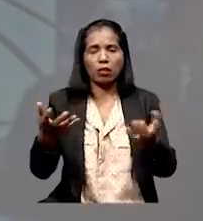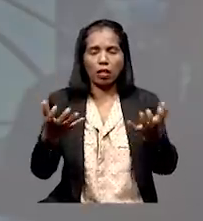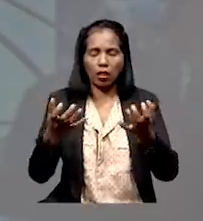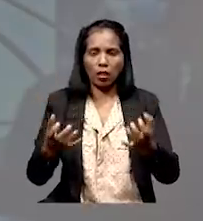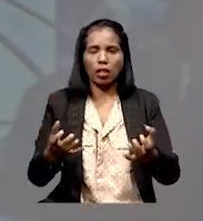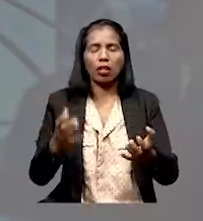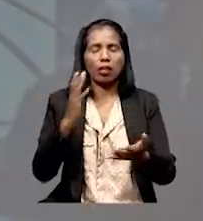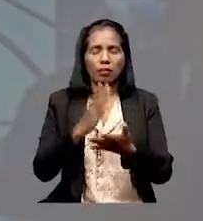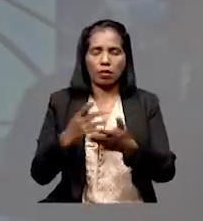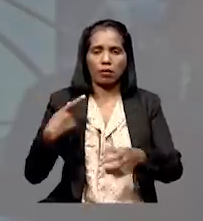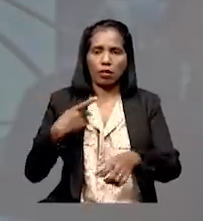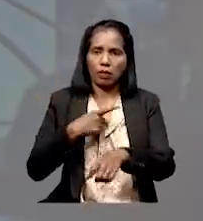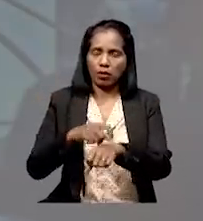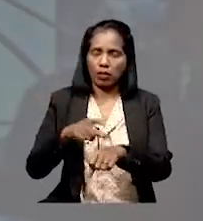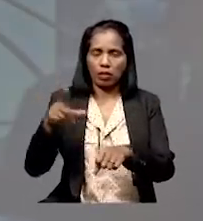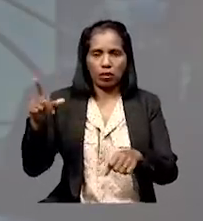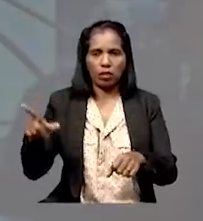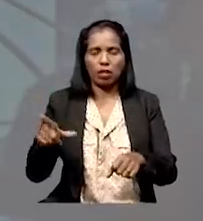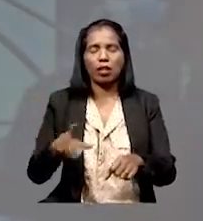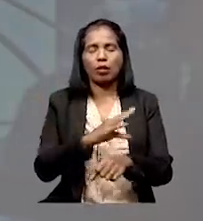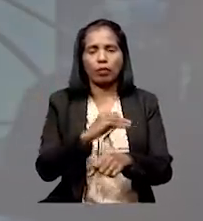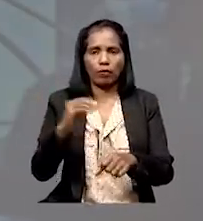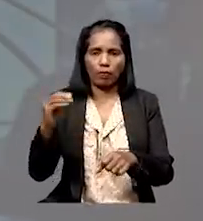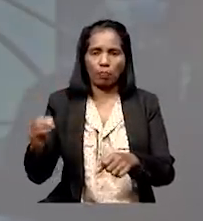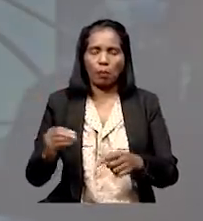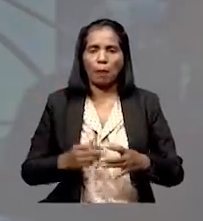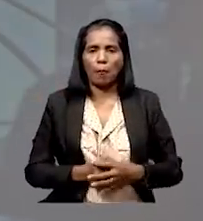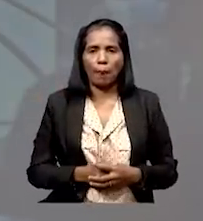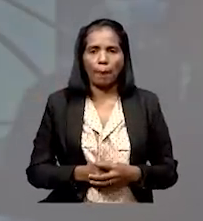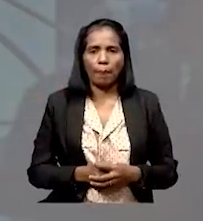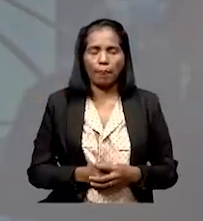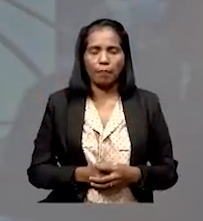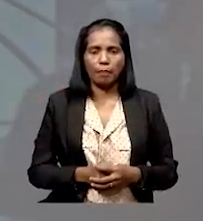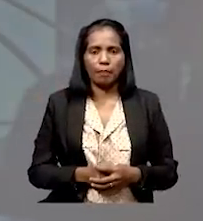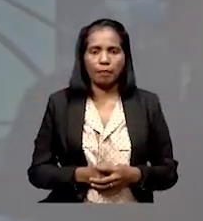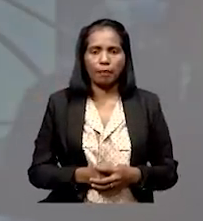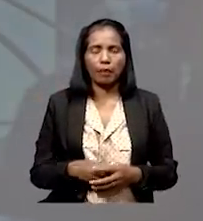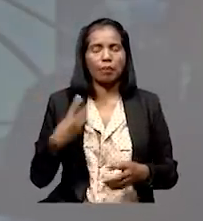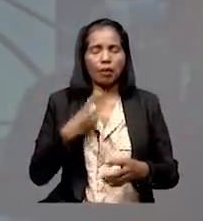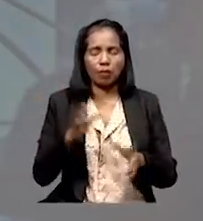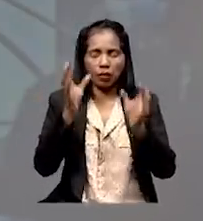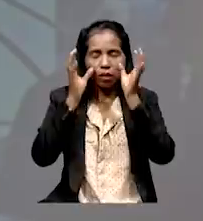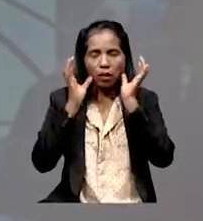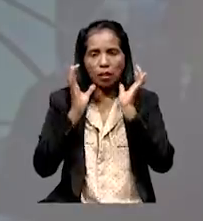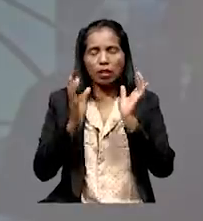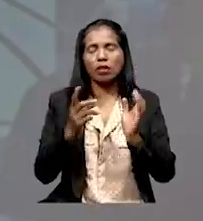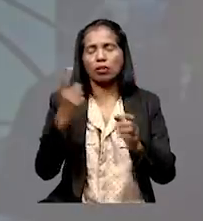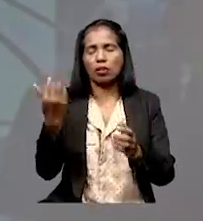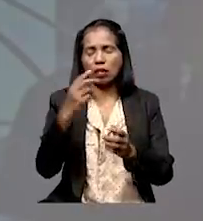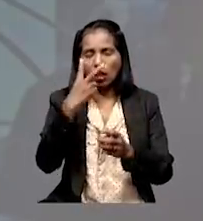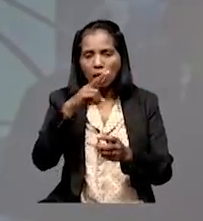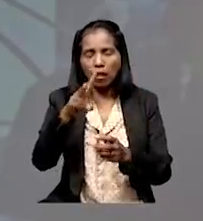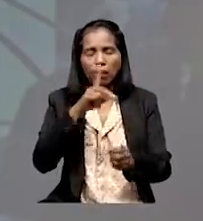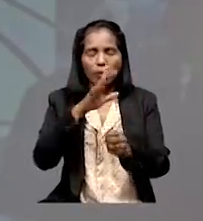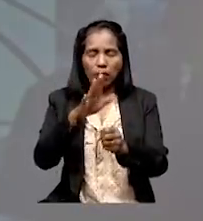e orquestram o mal, desejando enfraquecer os nossos órgãos da soberania. Mais triste ficamos quando um compromisso